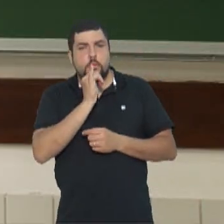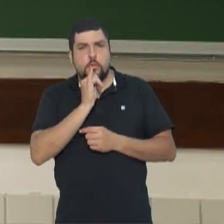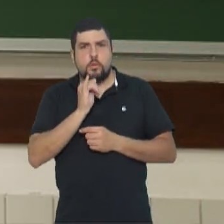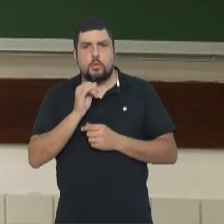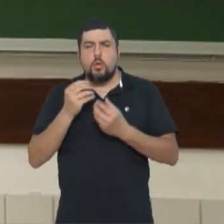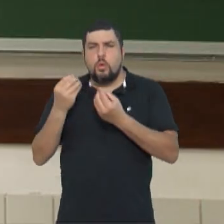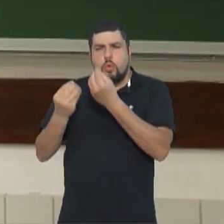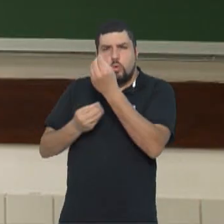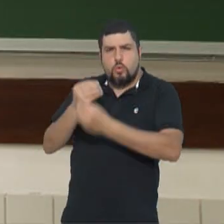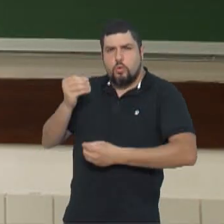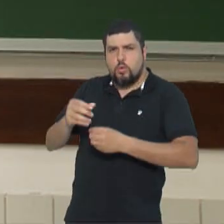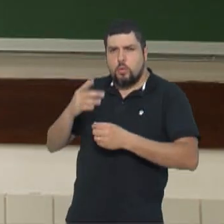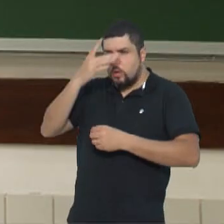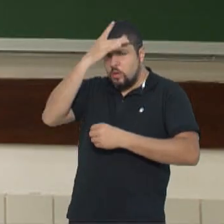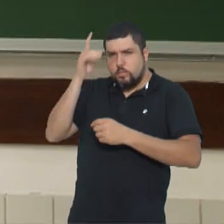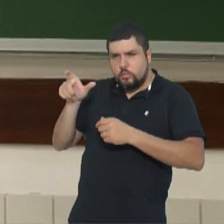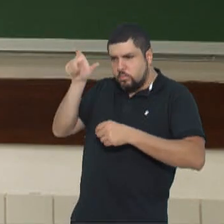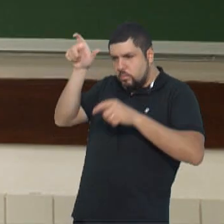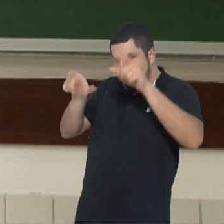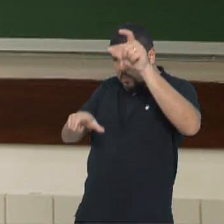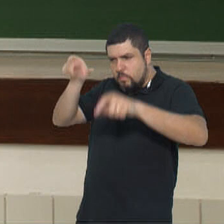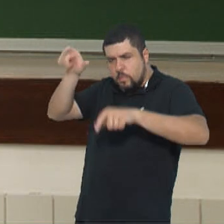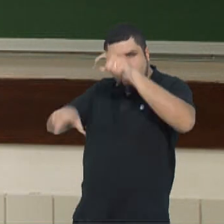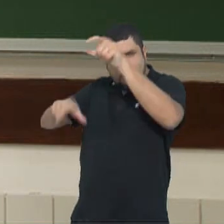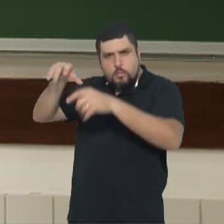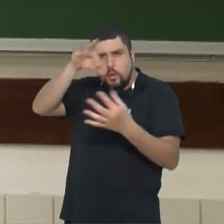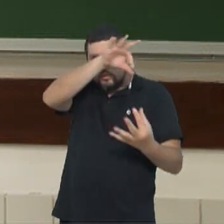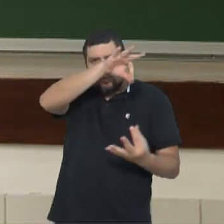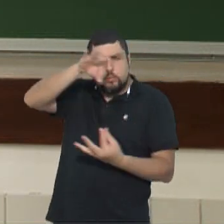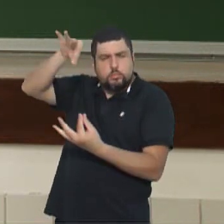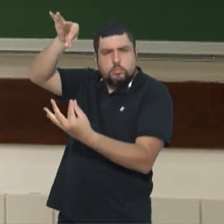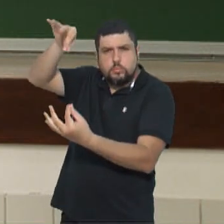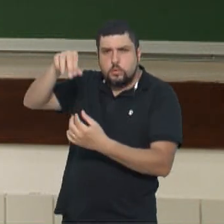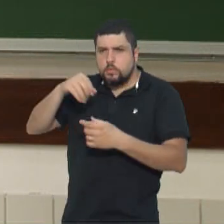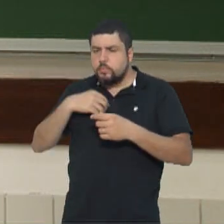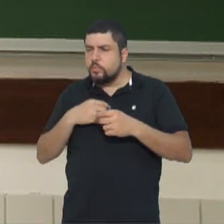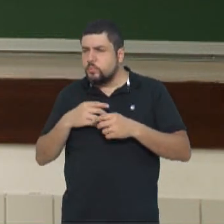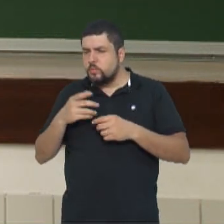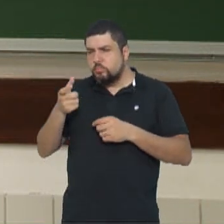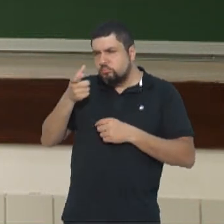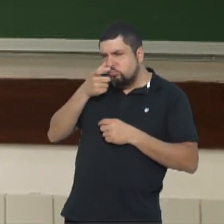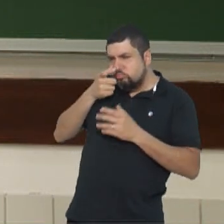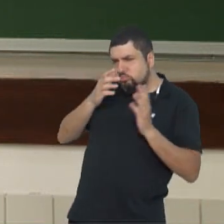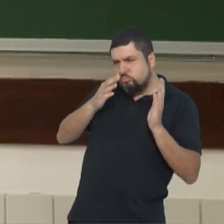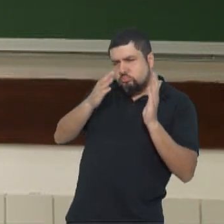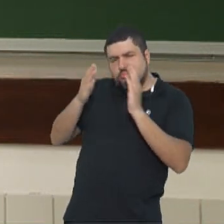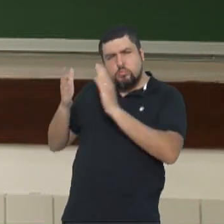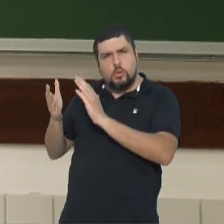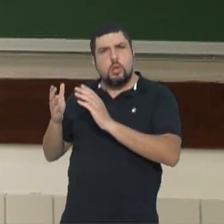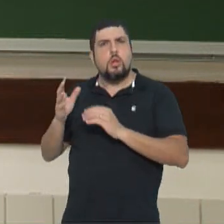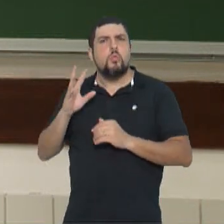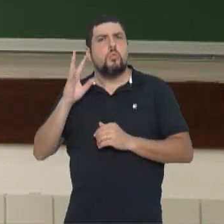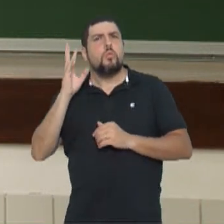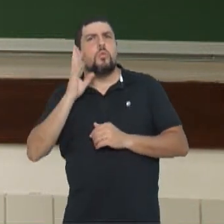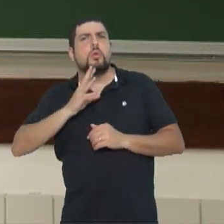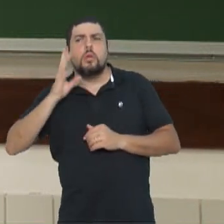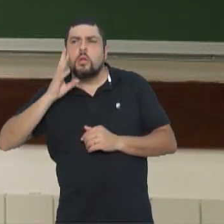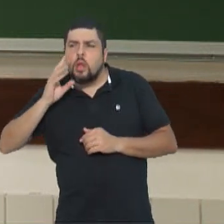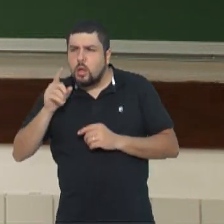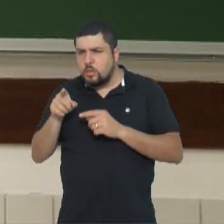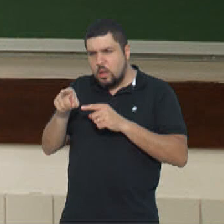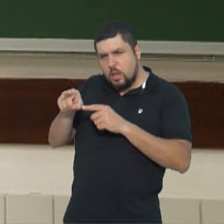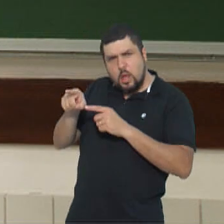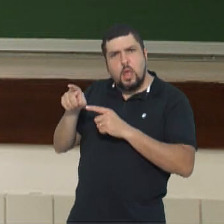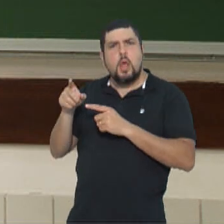dos personagens. Quem que você achou? Tem algum personagem que você quer destacar, que você achou, nossa, esse personagem se destaca, ou